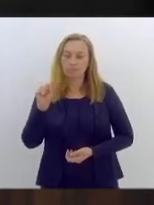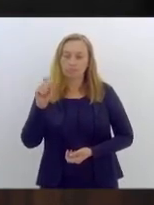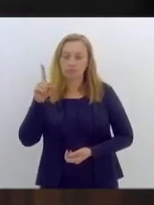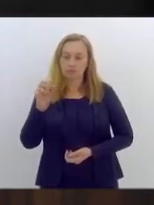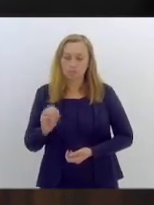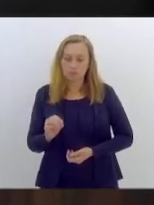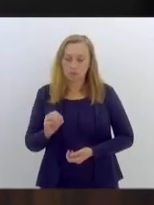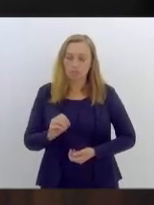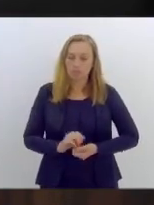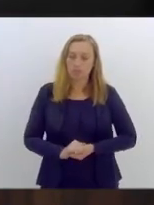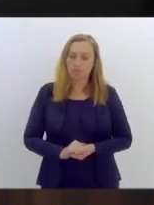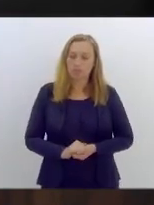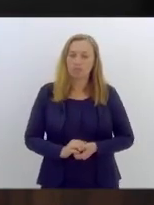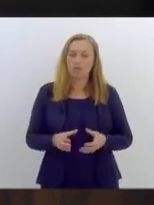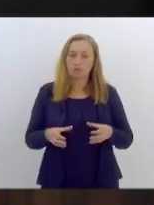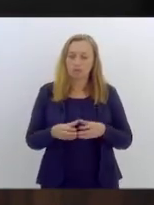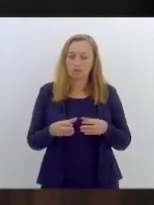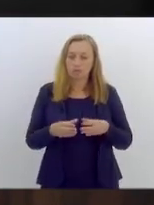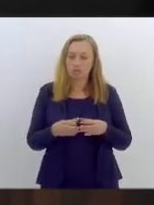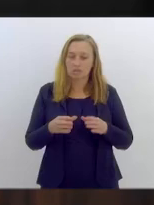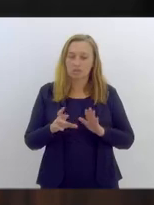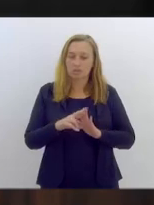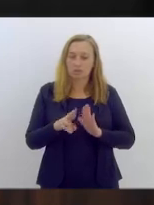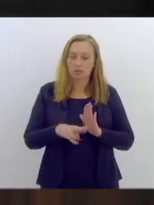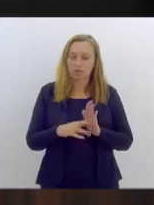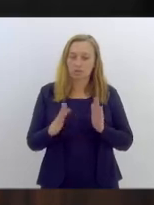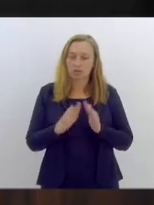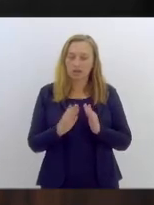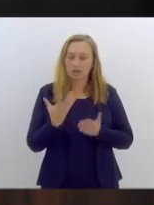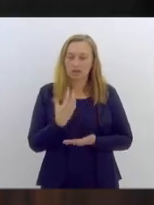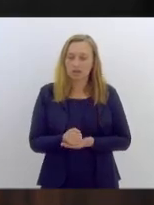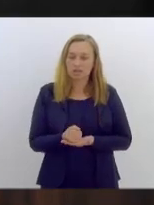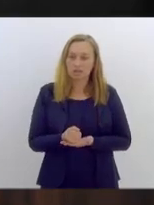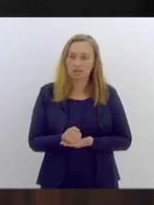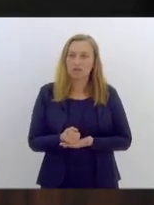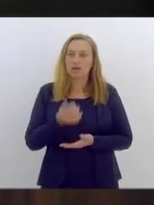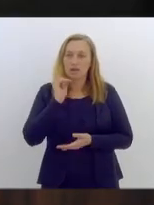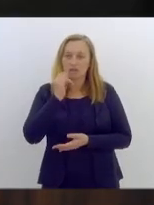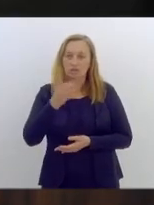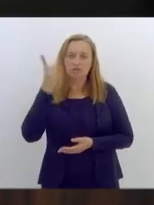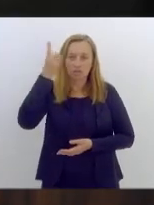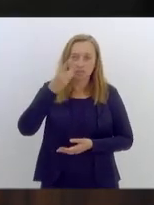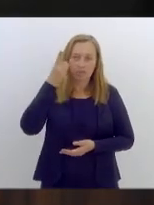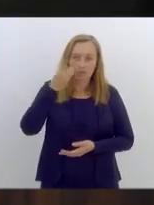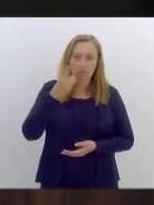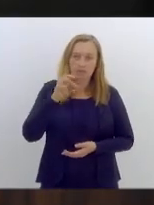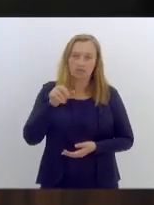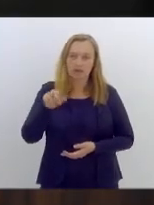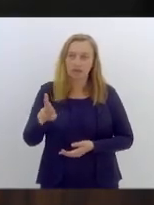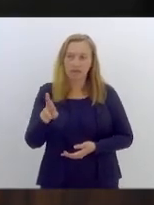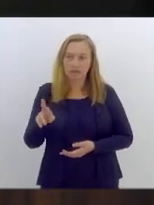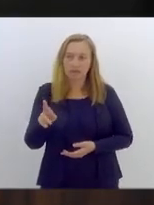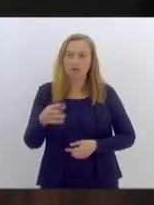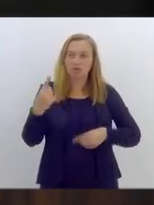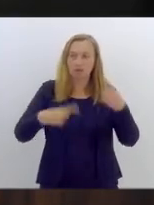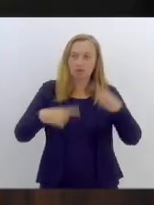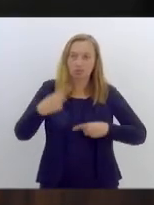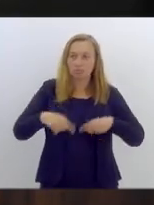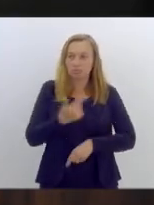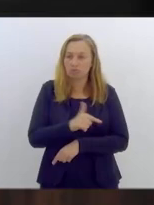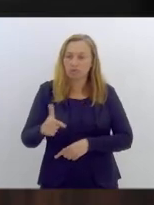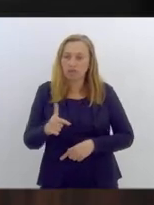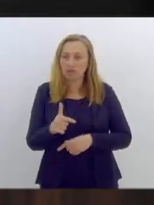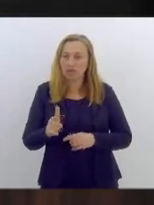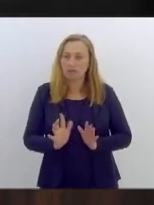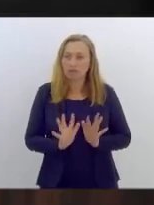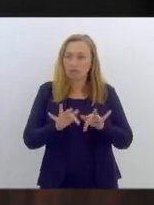Pascoal. Parecer da Comissão de Normas Internas, proposição externa favorável. Relator, deputado Rosenberg Reis. Em discussão, não havendo quem